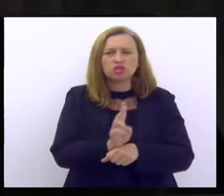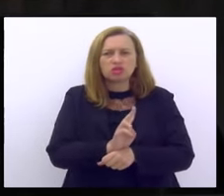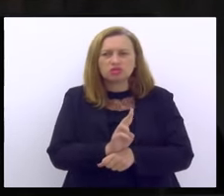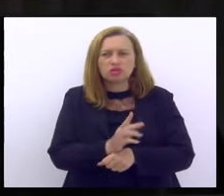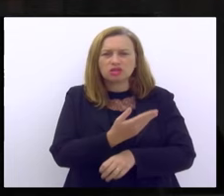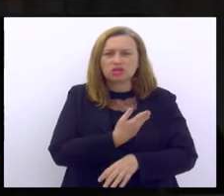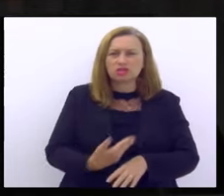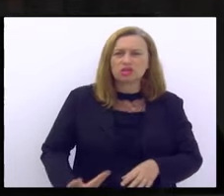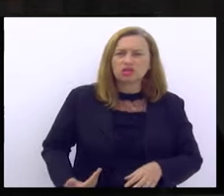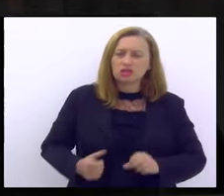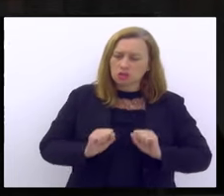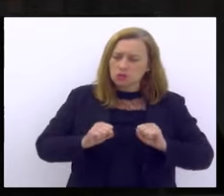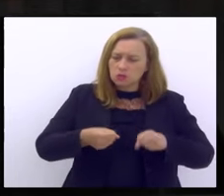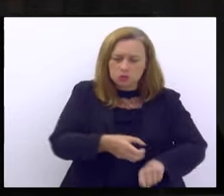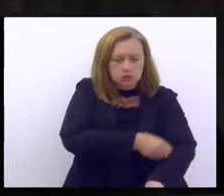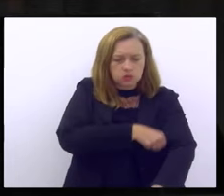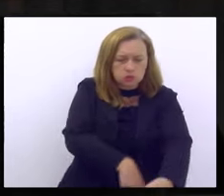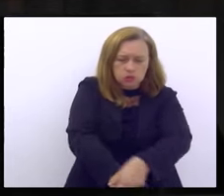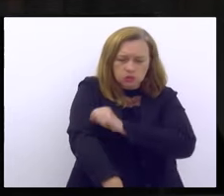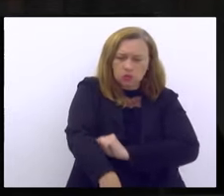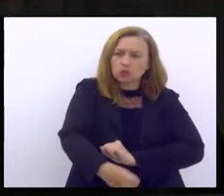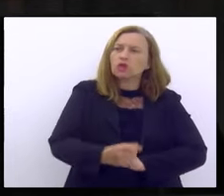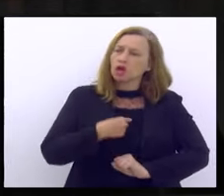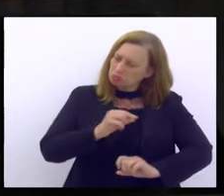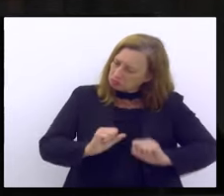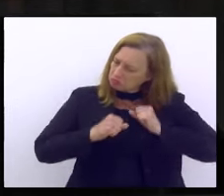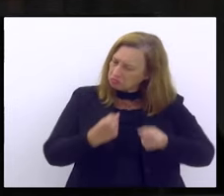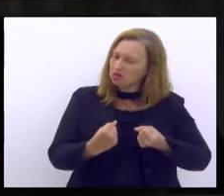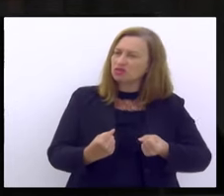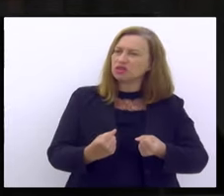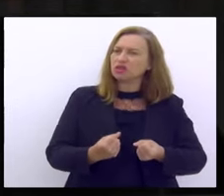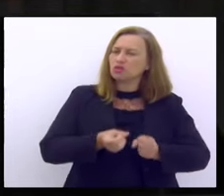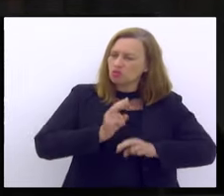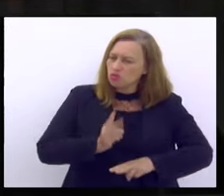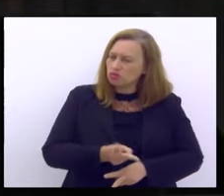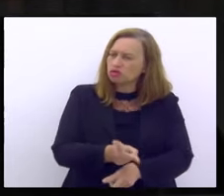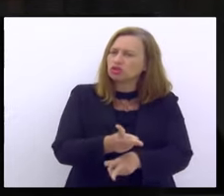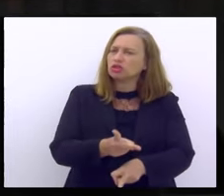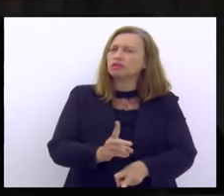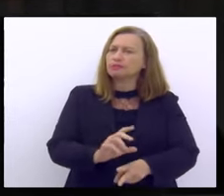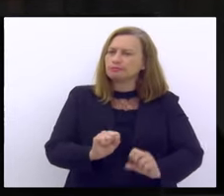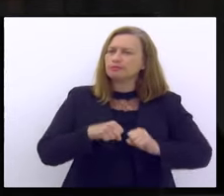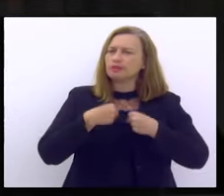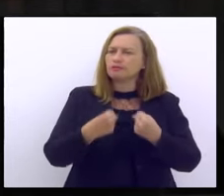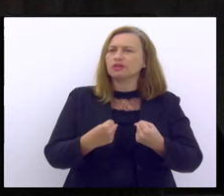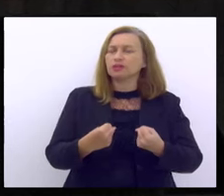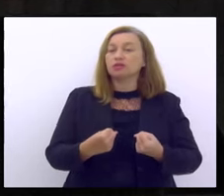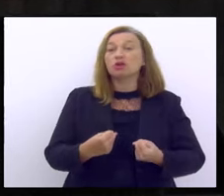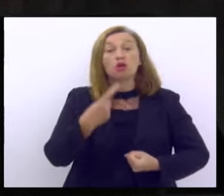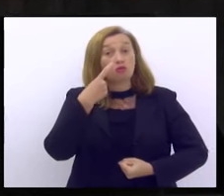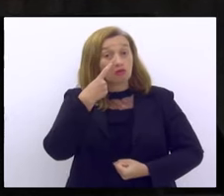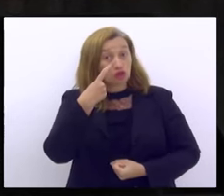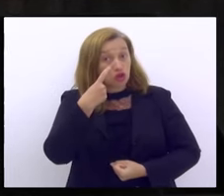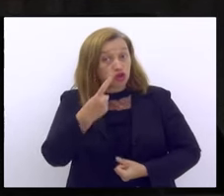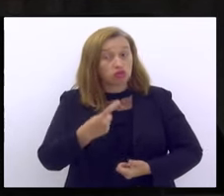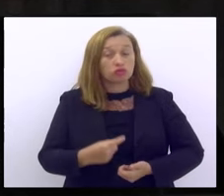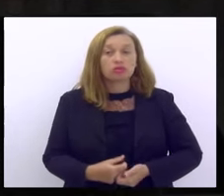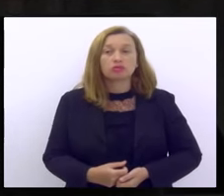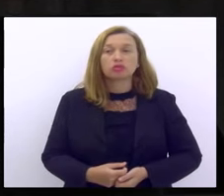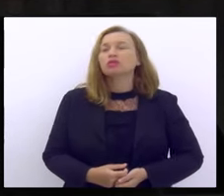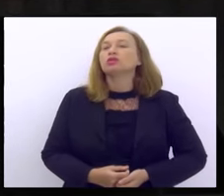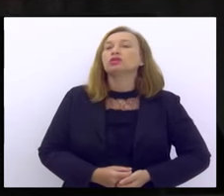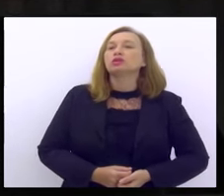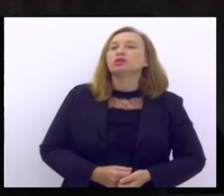unhas e dentes. Todas as tropas de seguranças nós continuaremos defendendo, visto que é o nosso